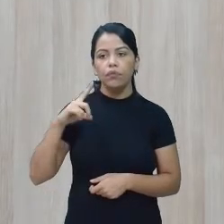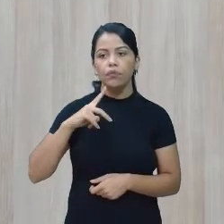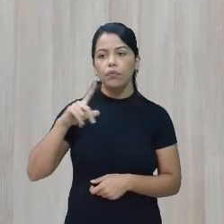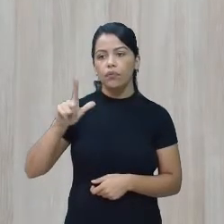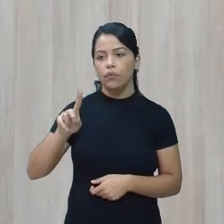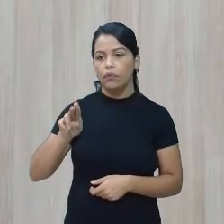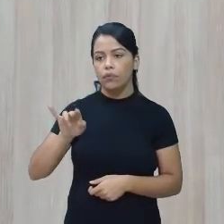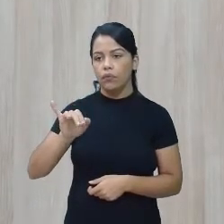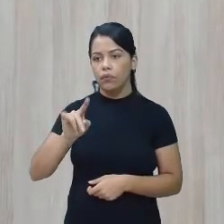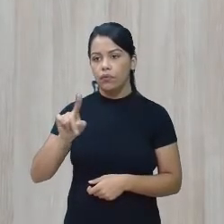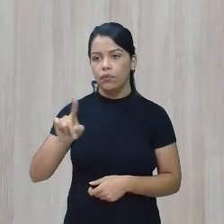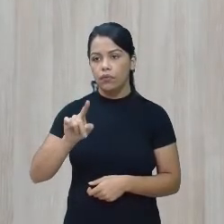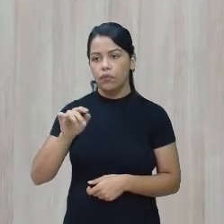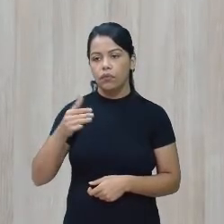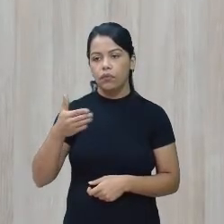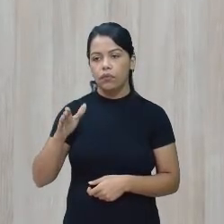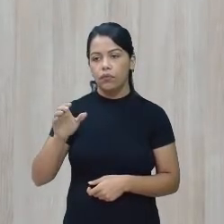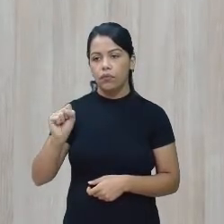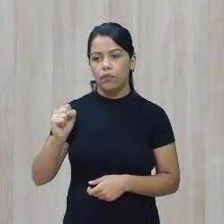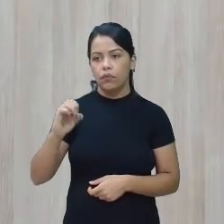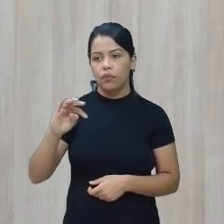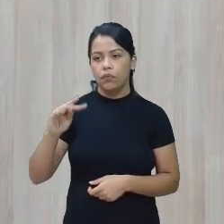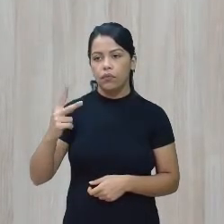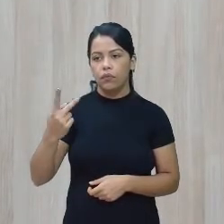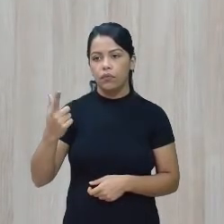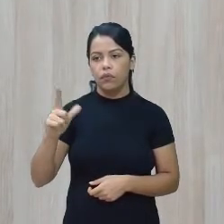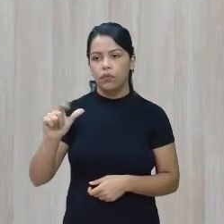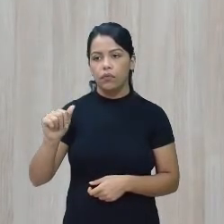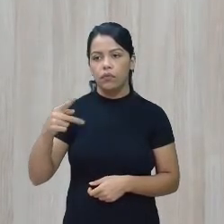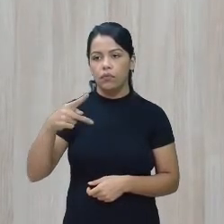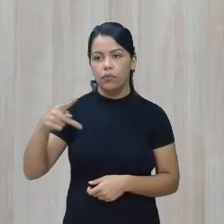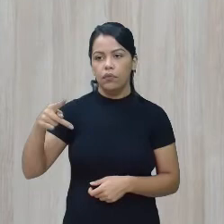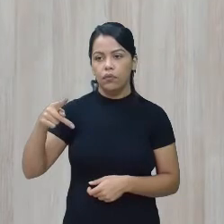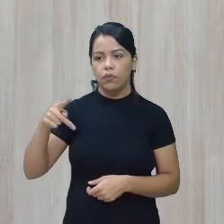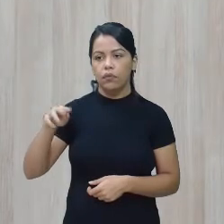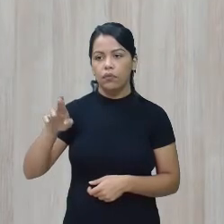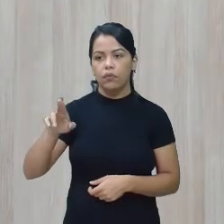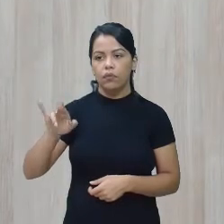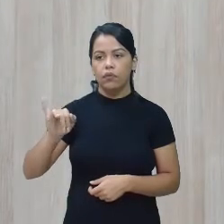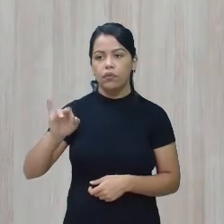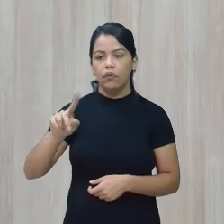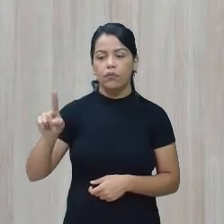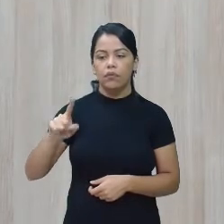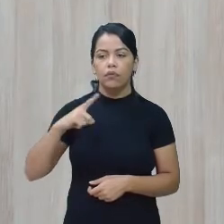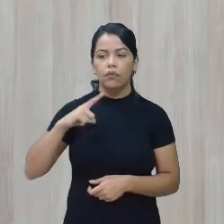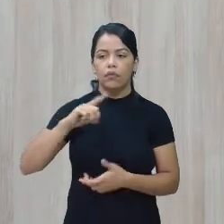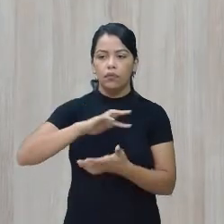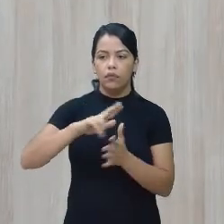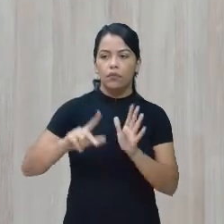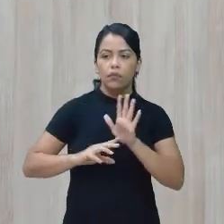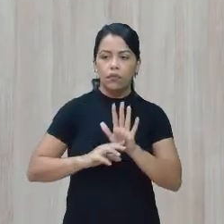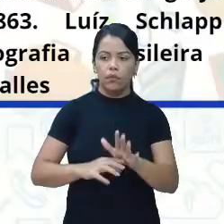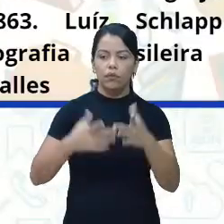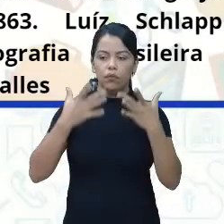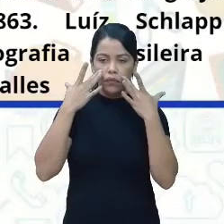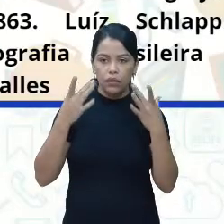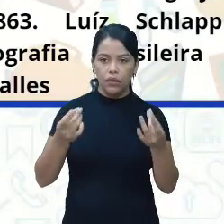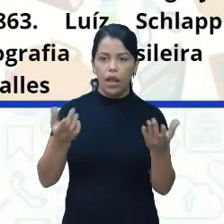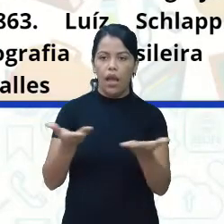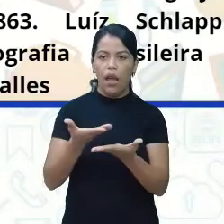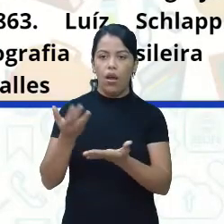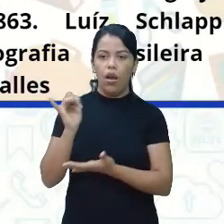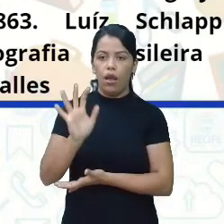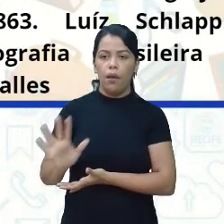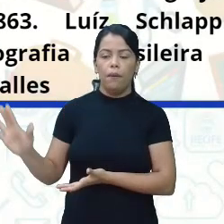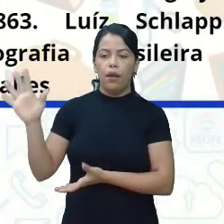né, o suíço, né, que fez uma série de representações aqui. E aí eu estou destacando essa imagem, o grupos